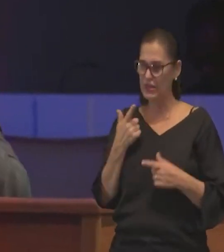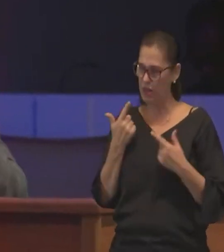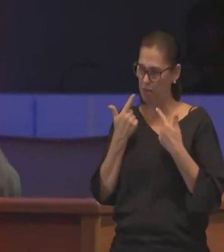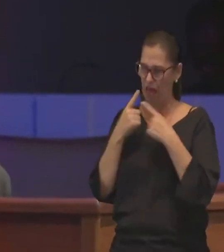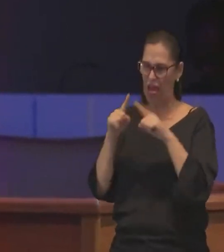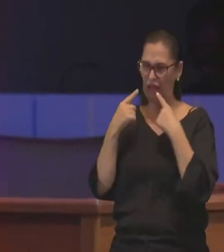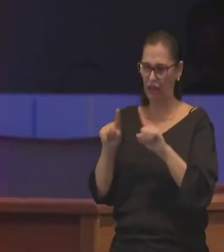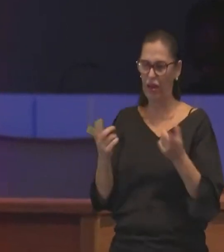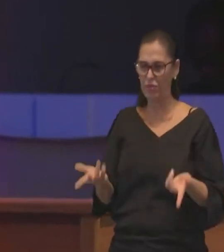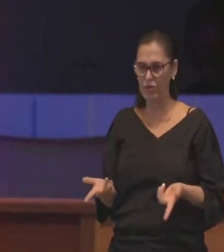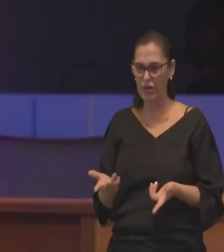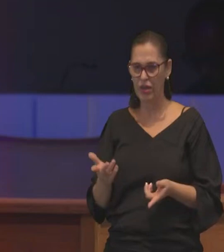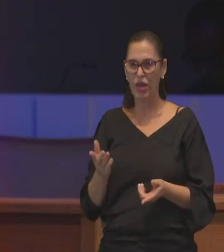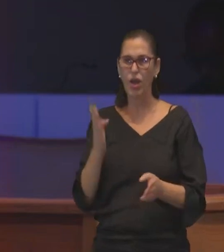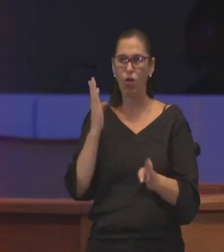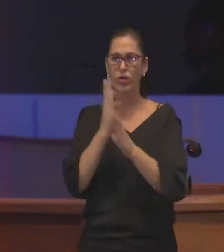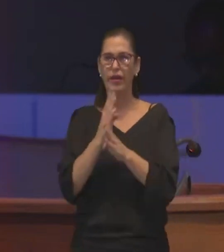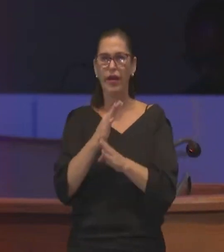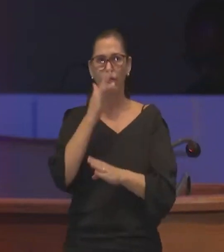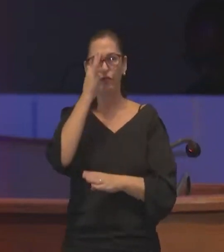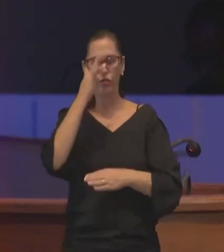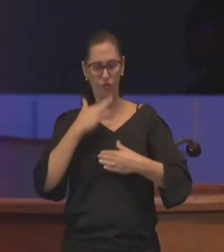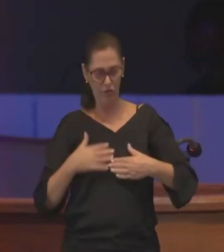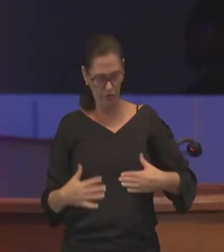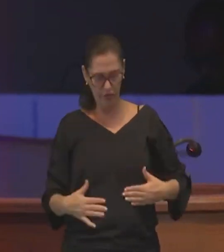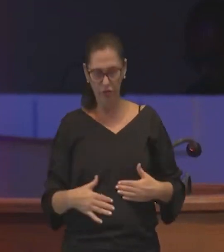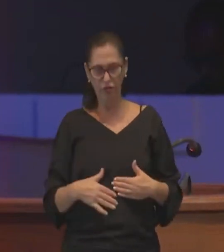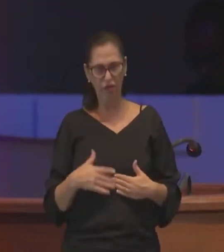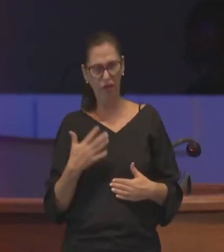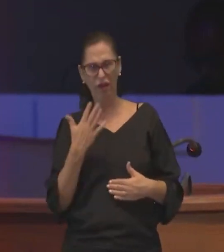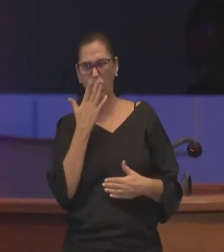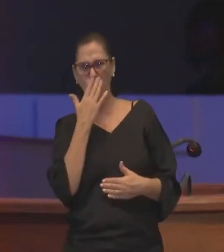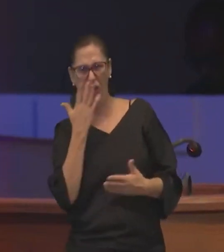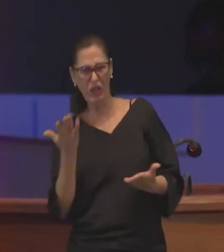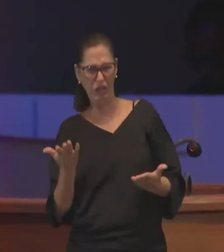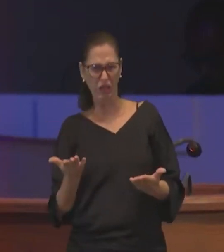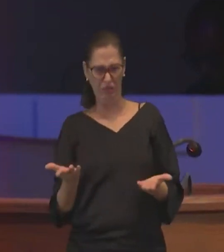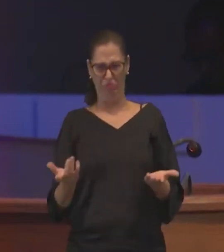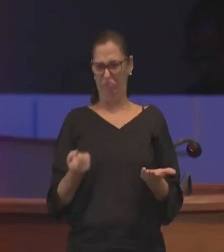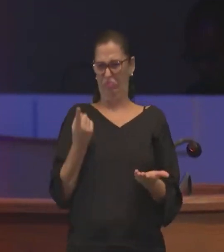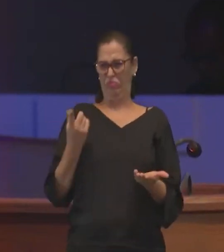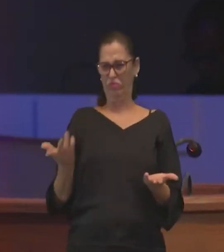Se encontrar com uma roupa florida, vai reclamar. Olha que roupa colorida, que roupa florida.